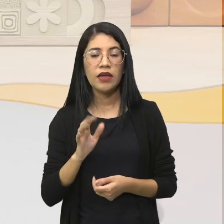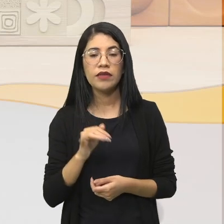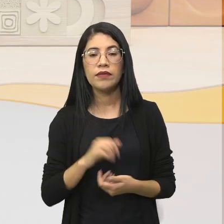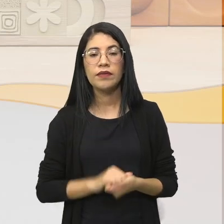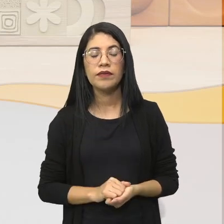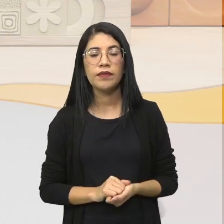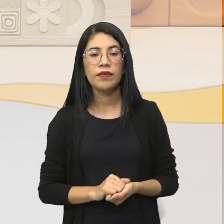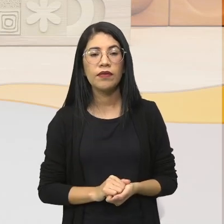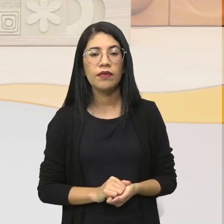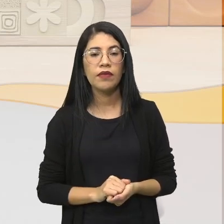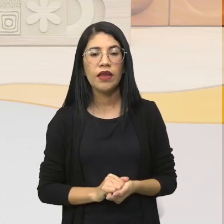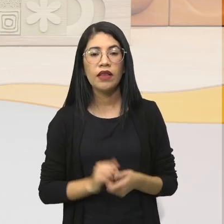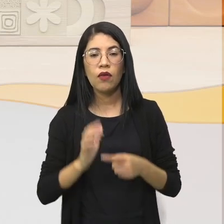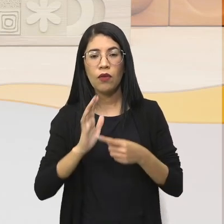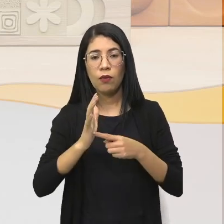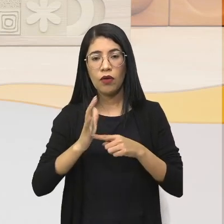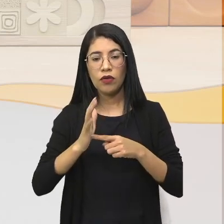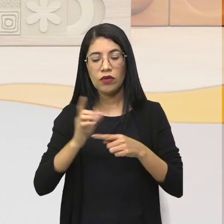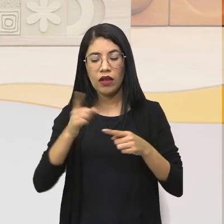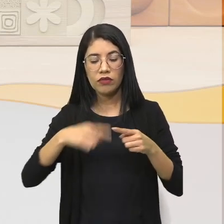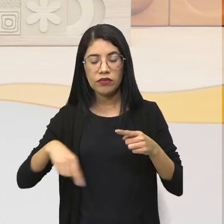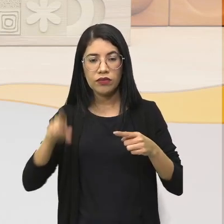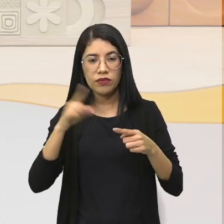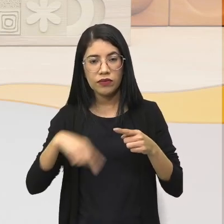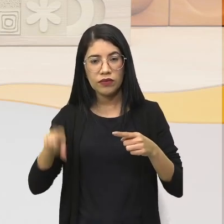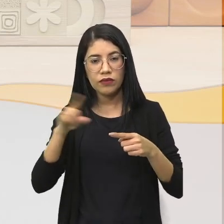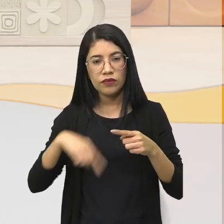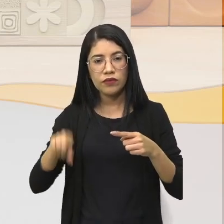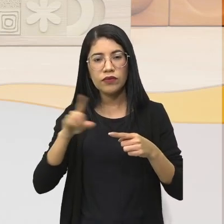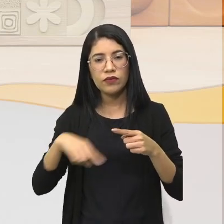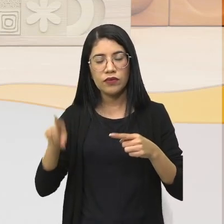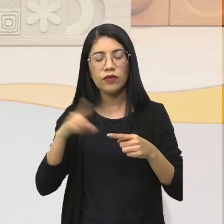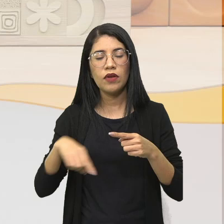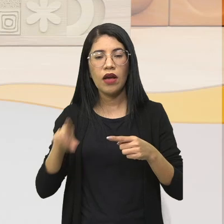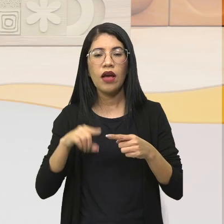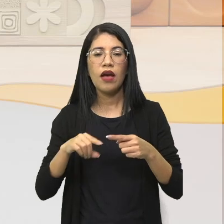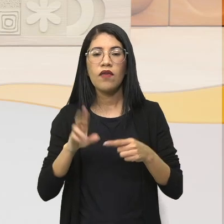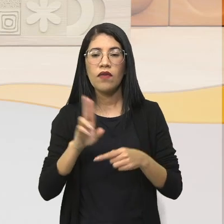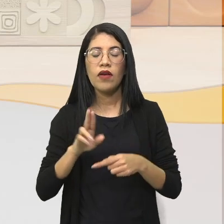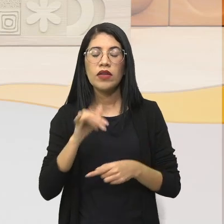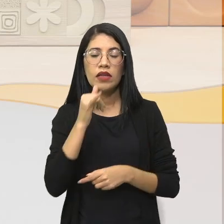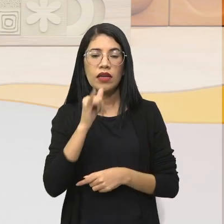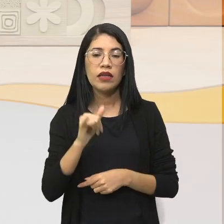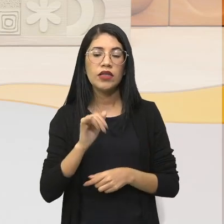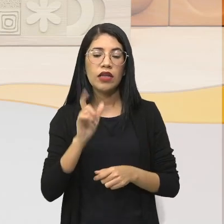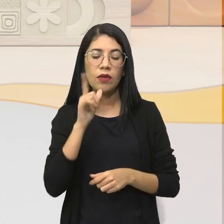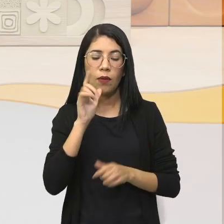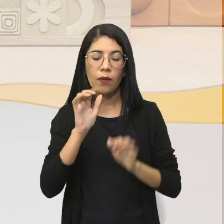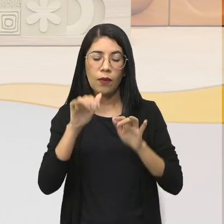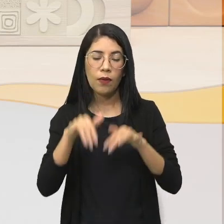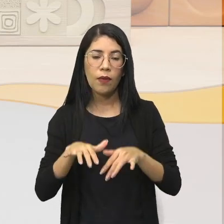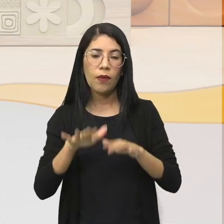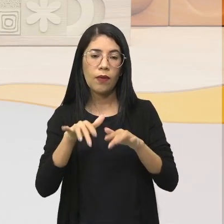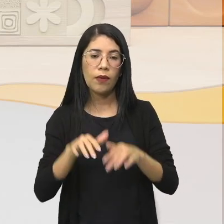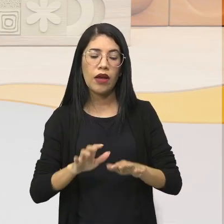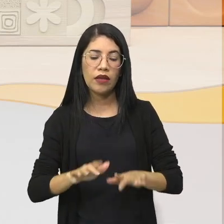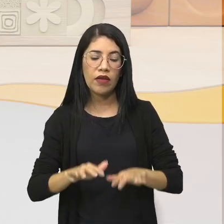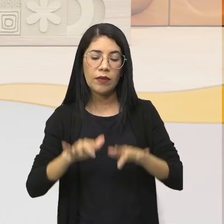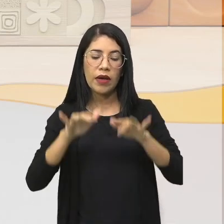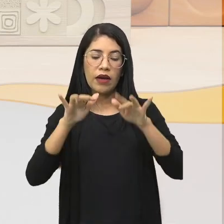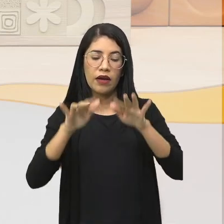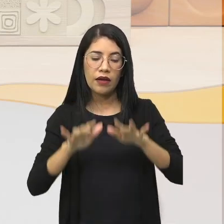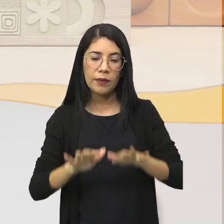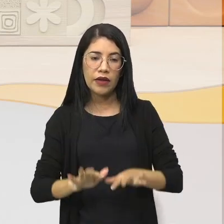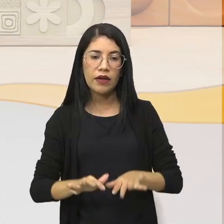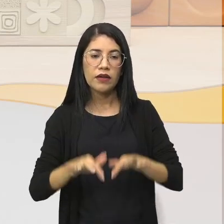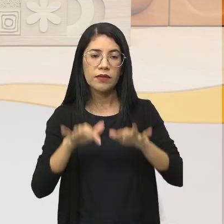imagem, as turbinas submersas aí utilizando a energia das marés, o seu movimento de subida